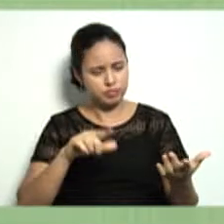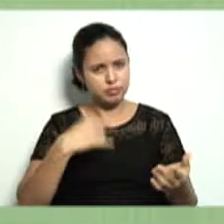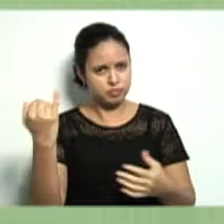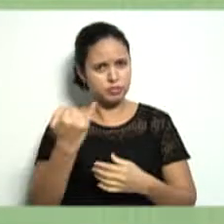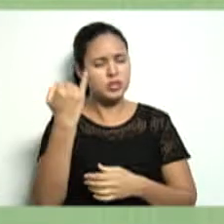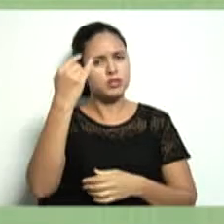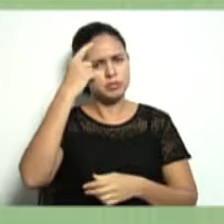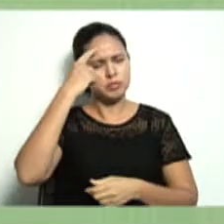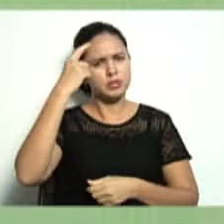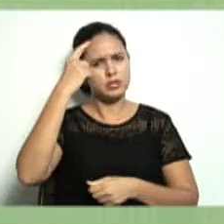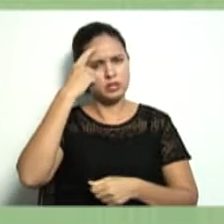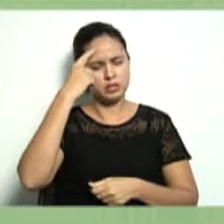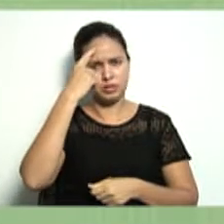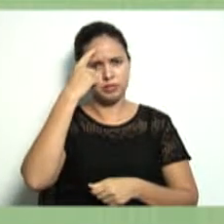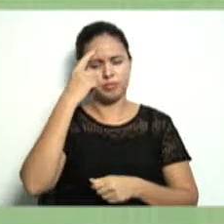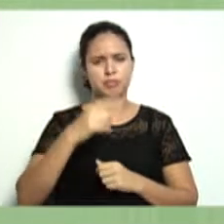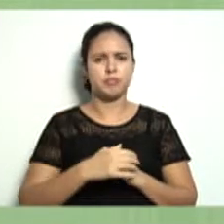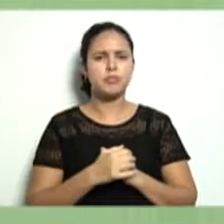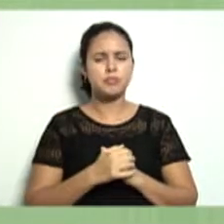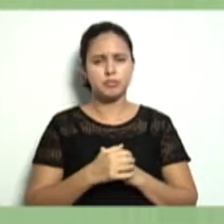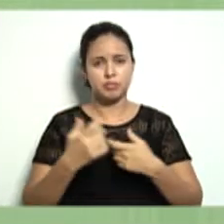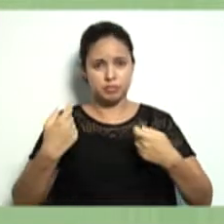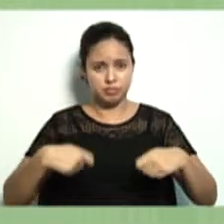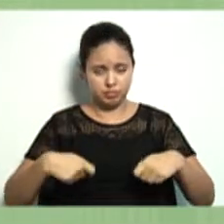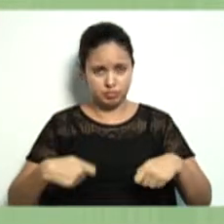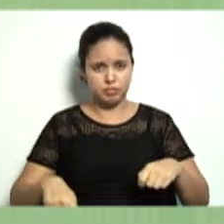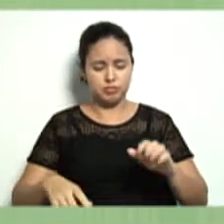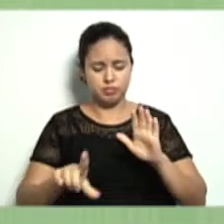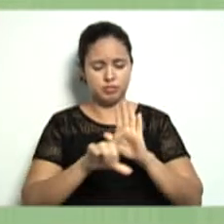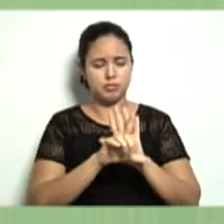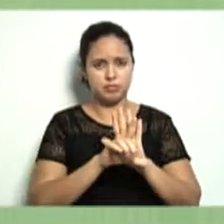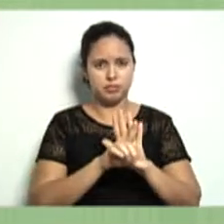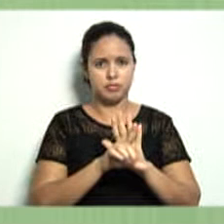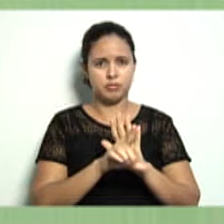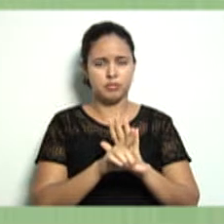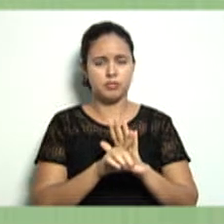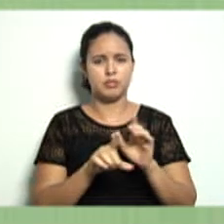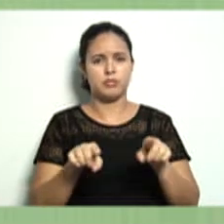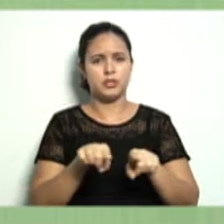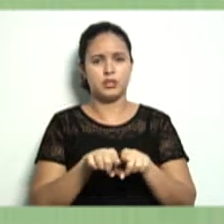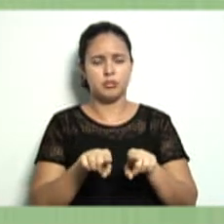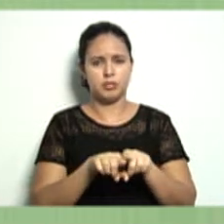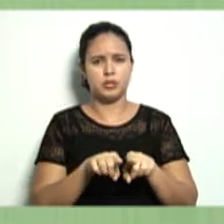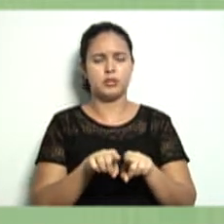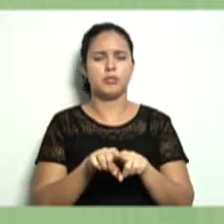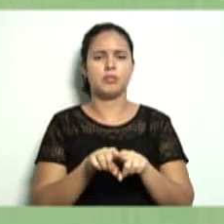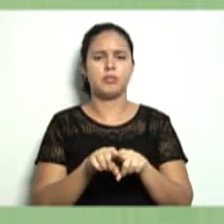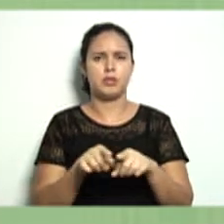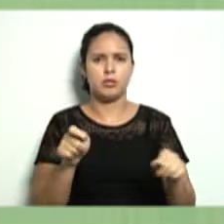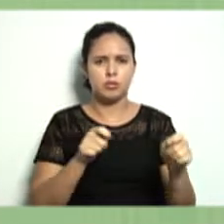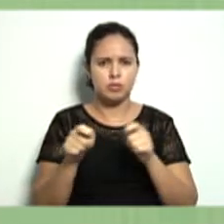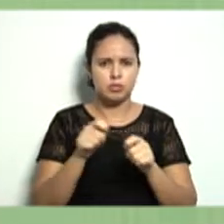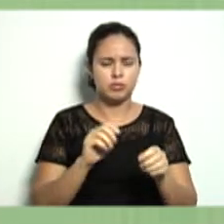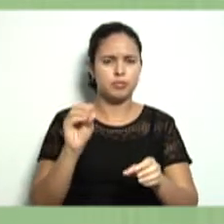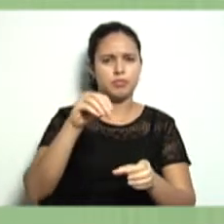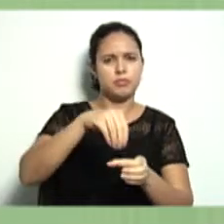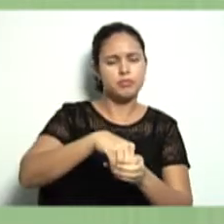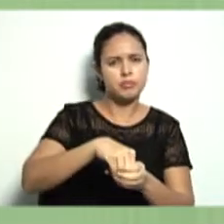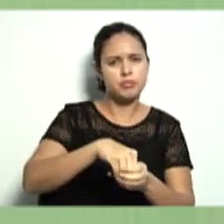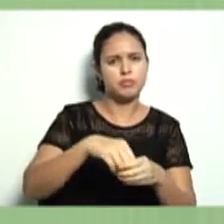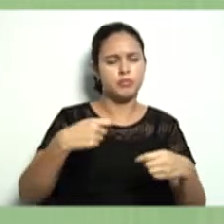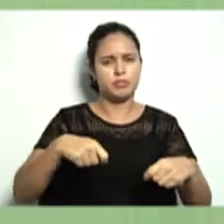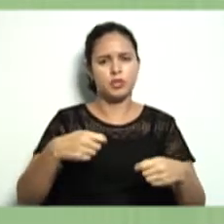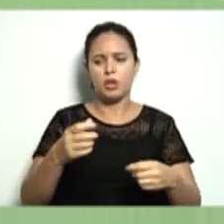que estão vigentes, estão dizendo que nós precisamos estar. No controle interno, nós precisamos do envolvimento